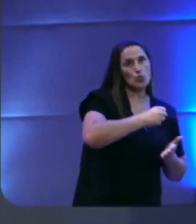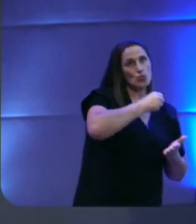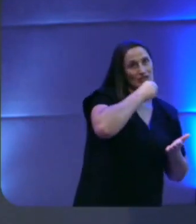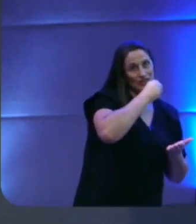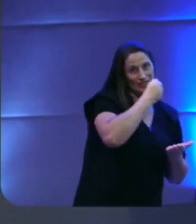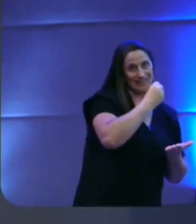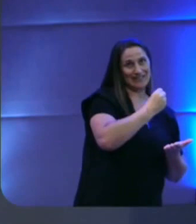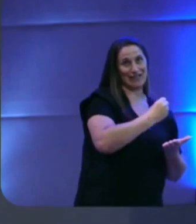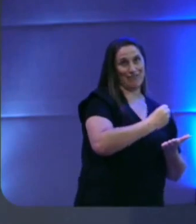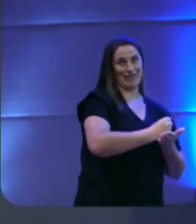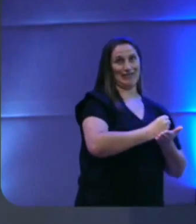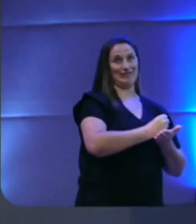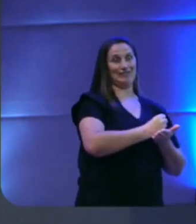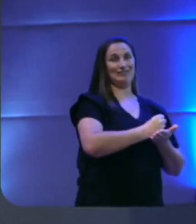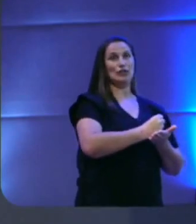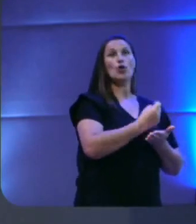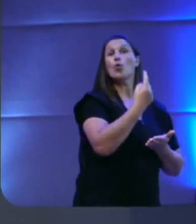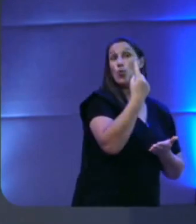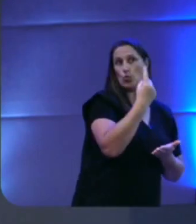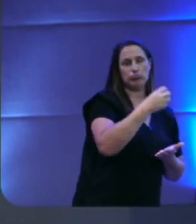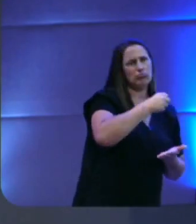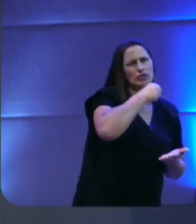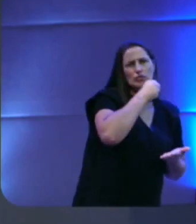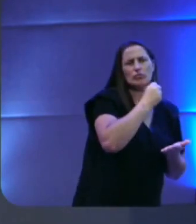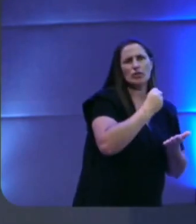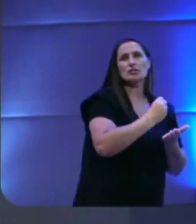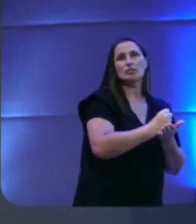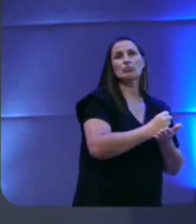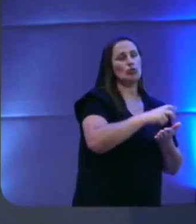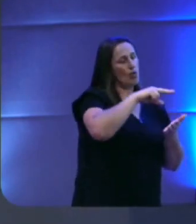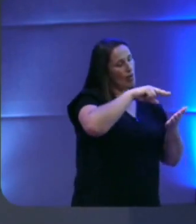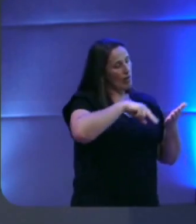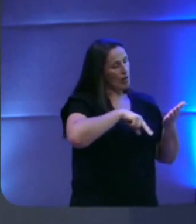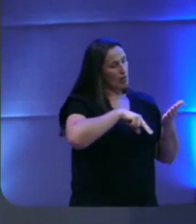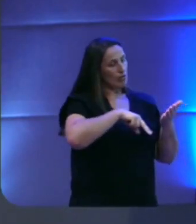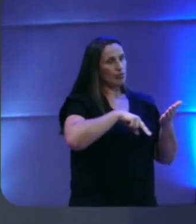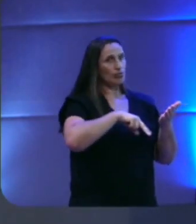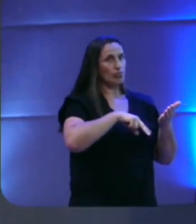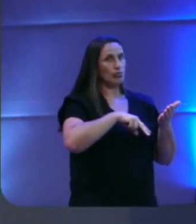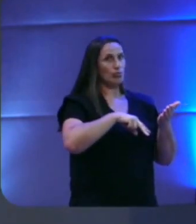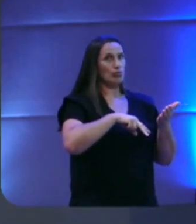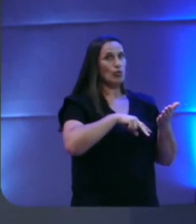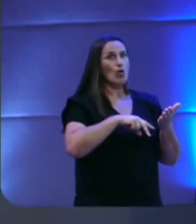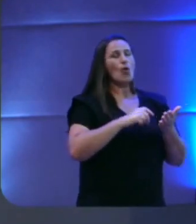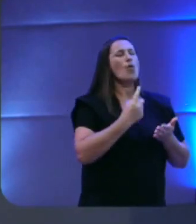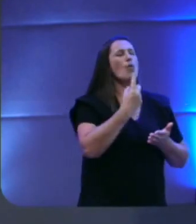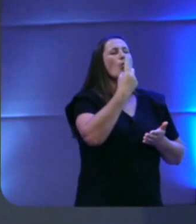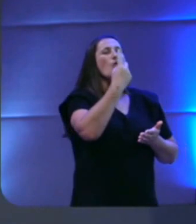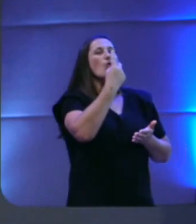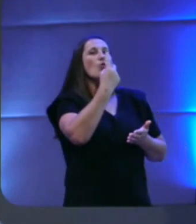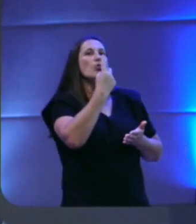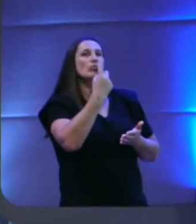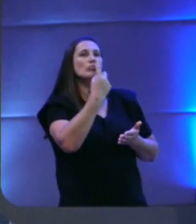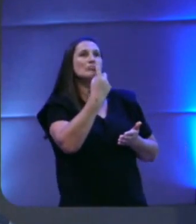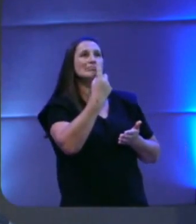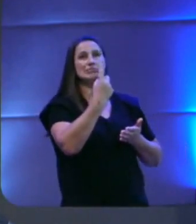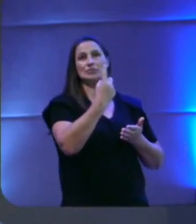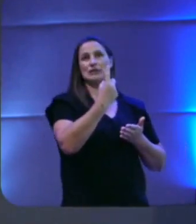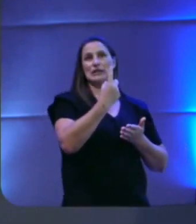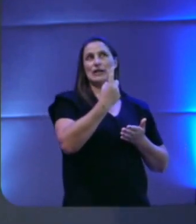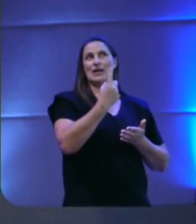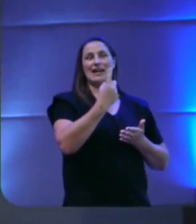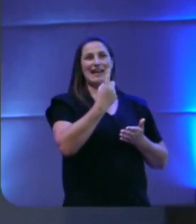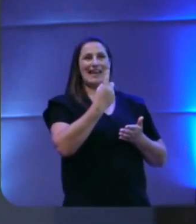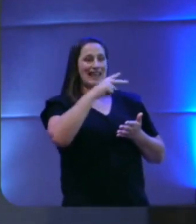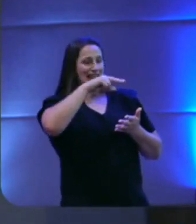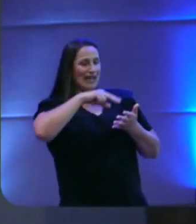capítulo do Antigo Testamento, dos livros da lei, dos livros históricos, um livro de poesia da Bíblia, Salmos, Provérbios,